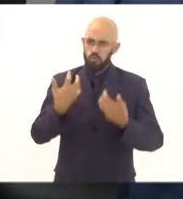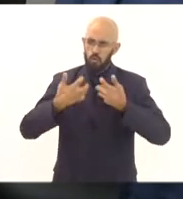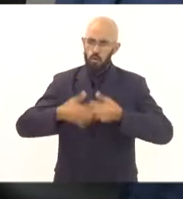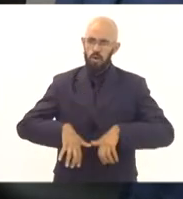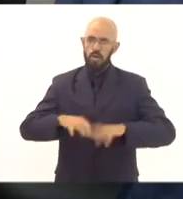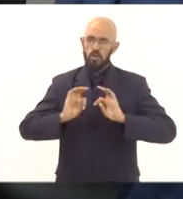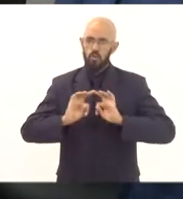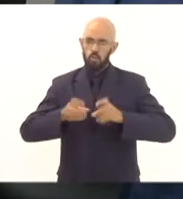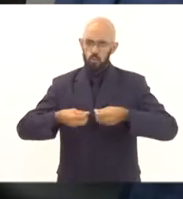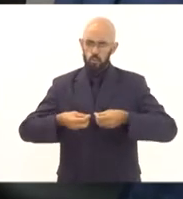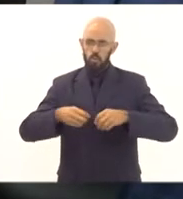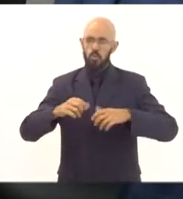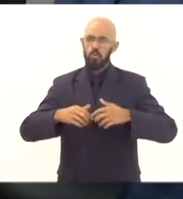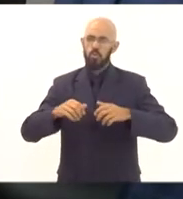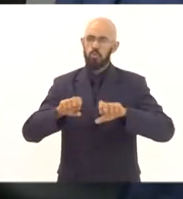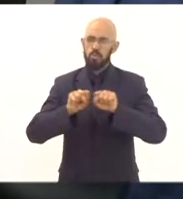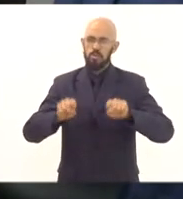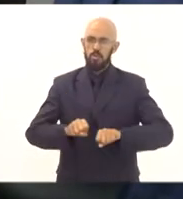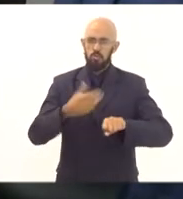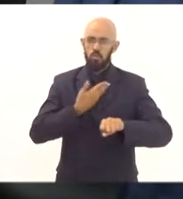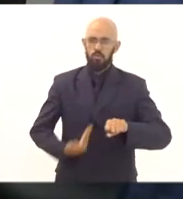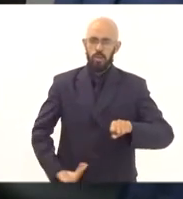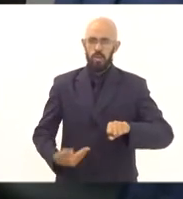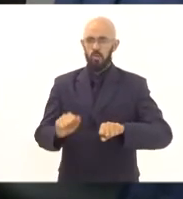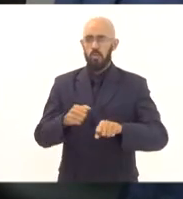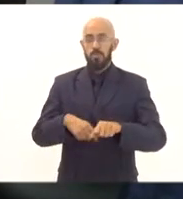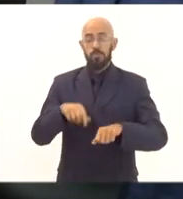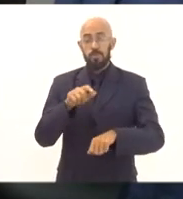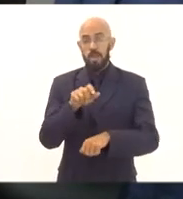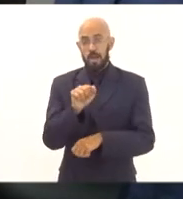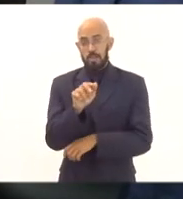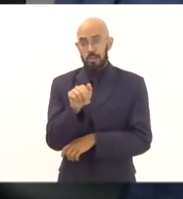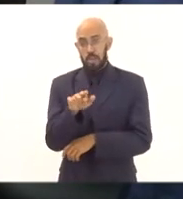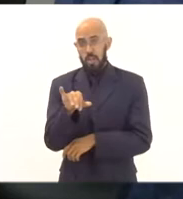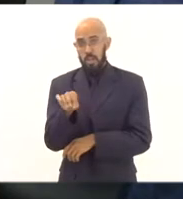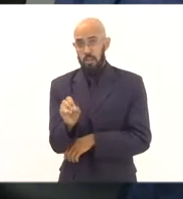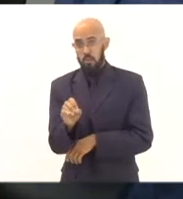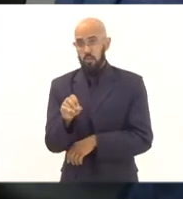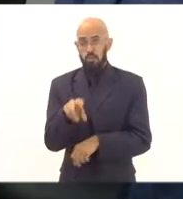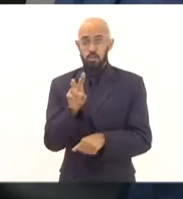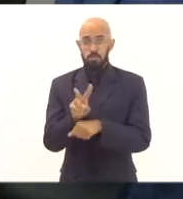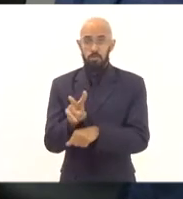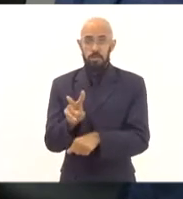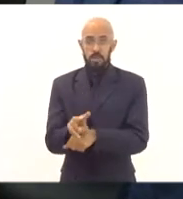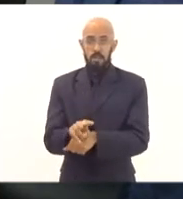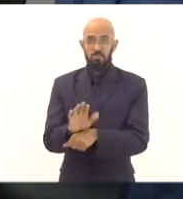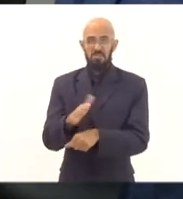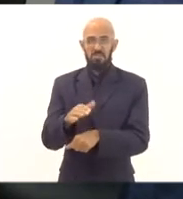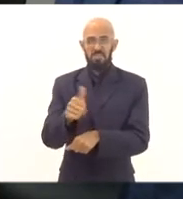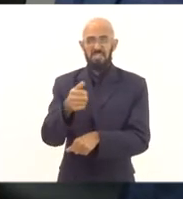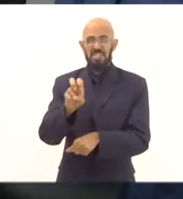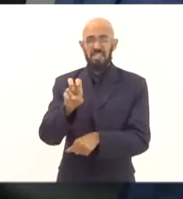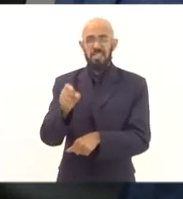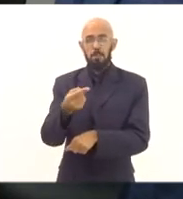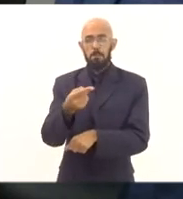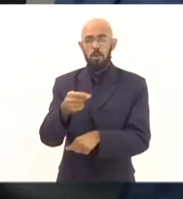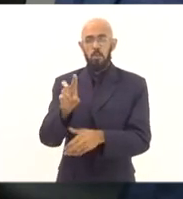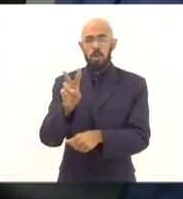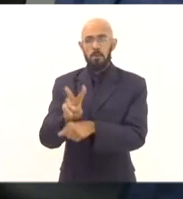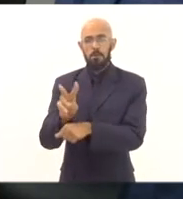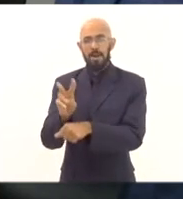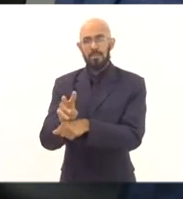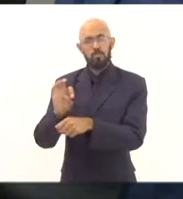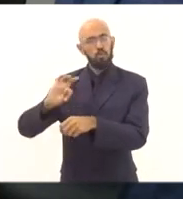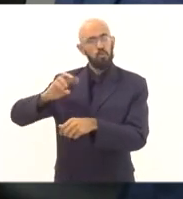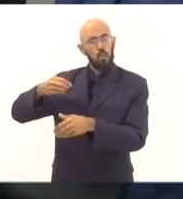gerril do desde a sua criação até dois até o ano passado já fez aproximadamente 15 mil empréstimos em toda